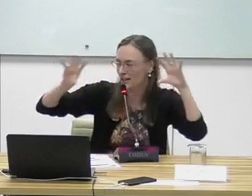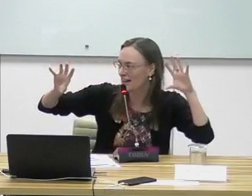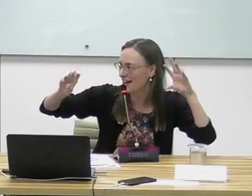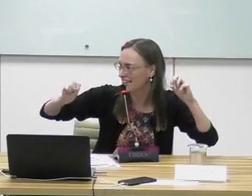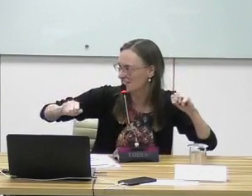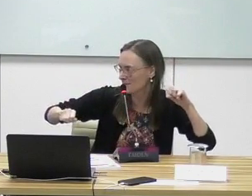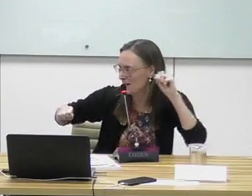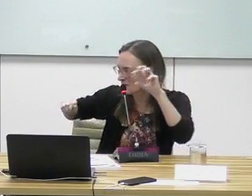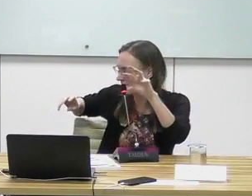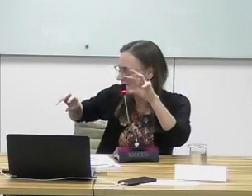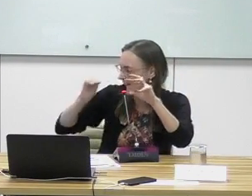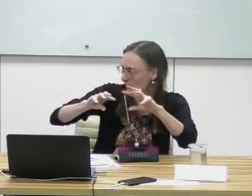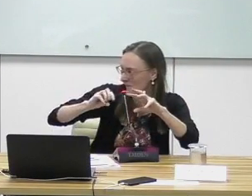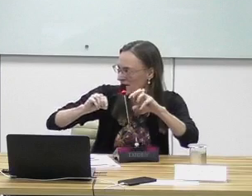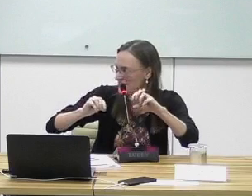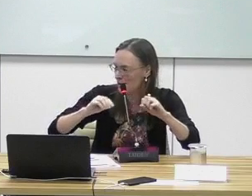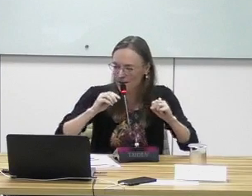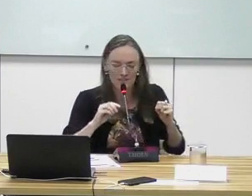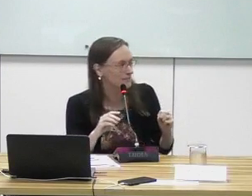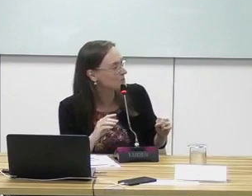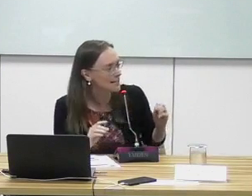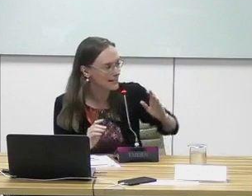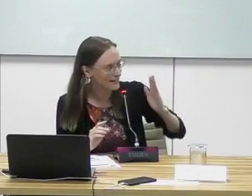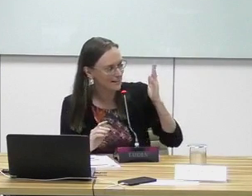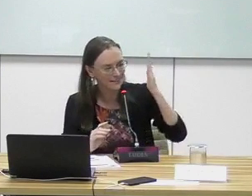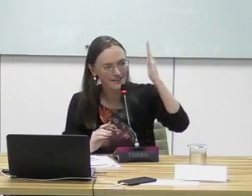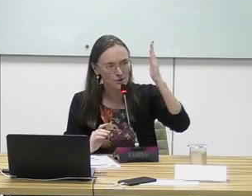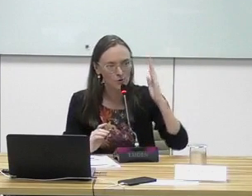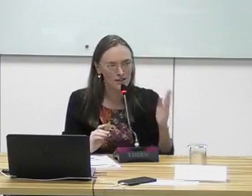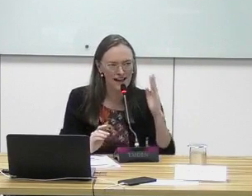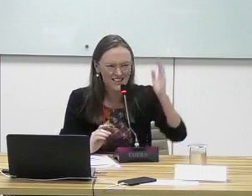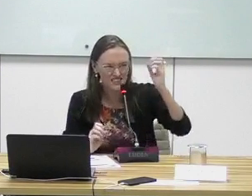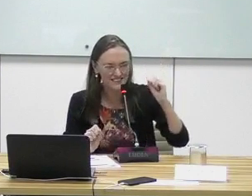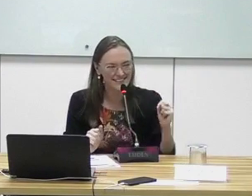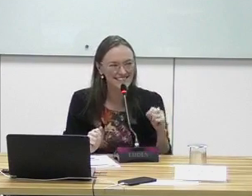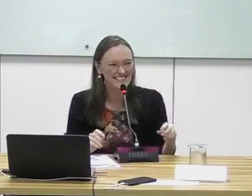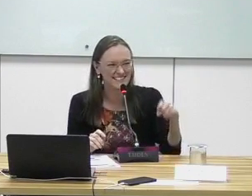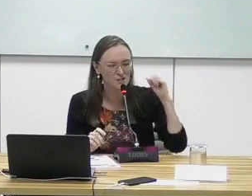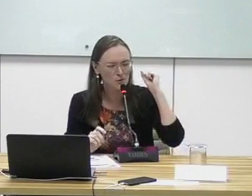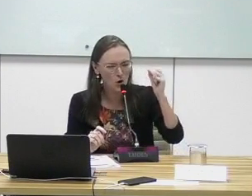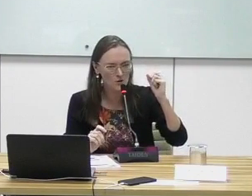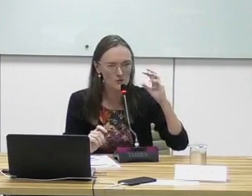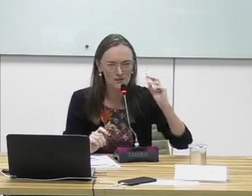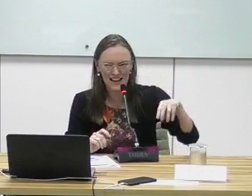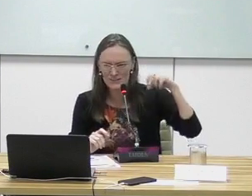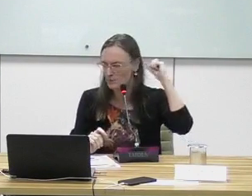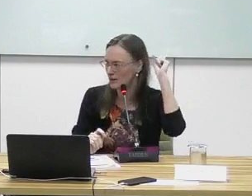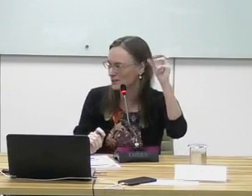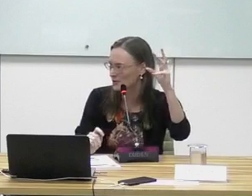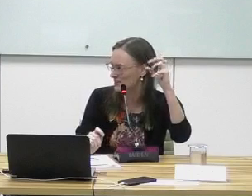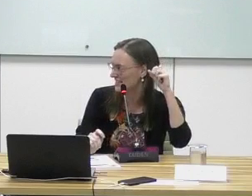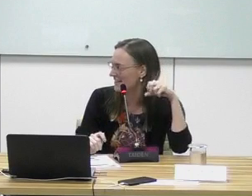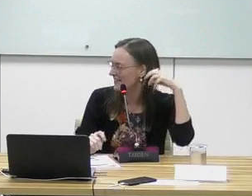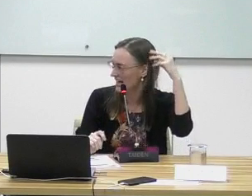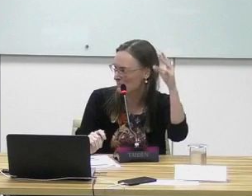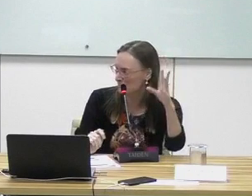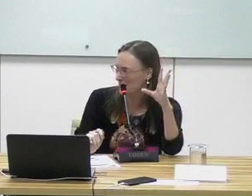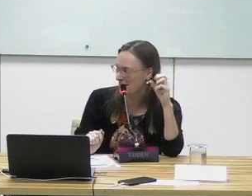ponto de largada, tinha Marco Civil e dados pessoais, aí Marco Civil segue aquele cronograma retinho, né, assim, 2011, Congresso,